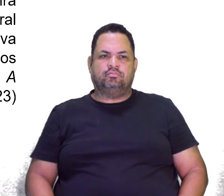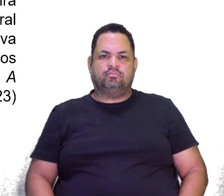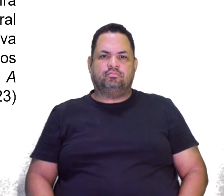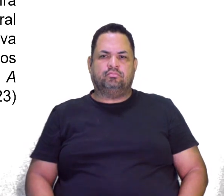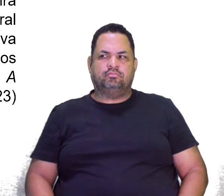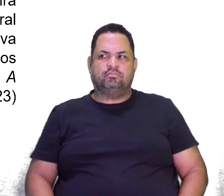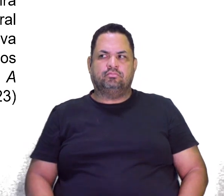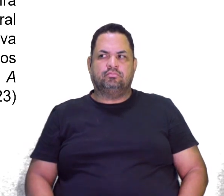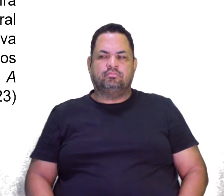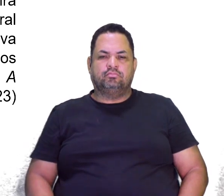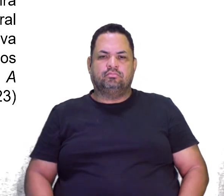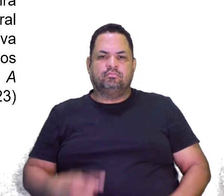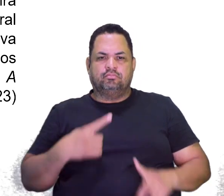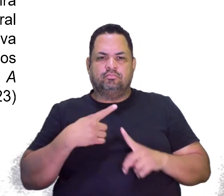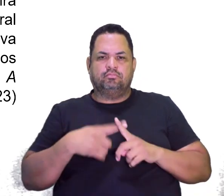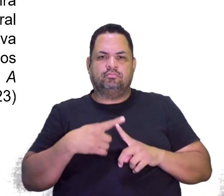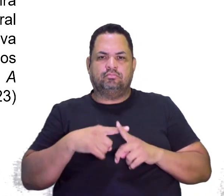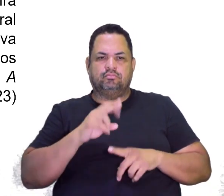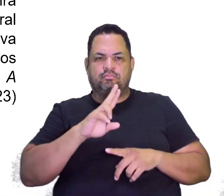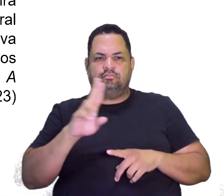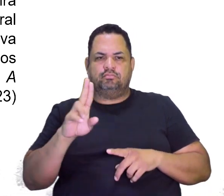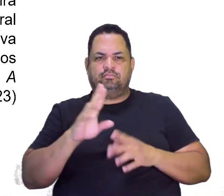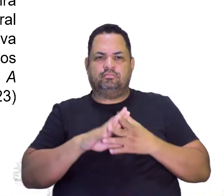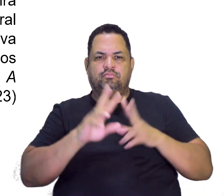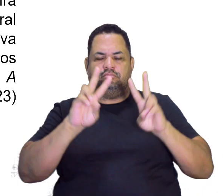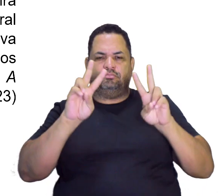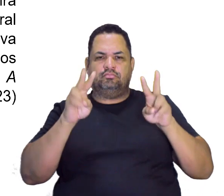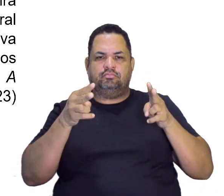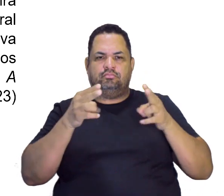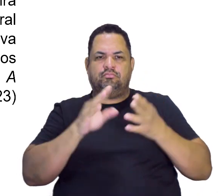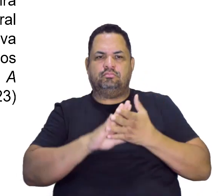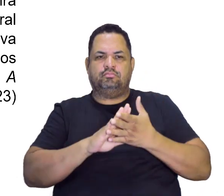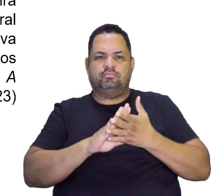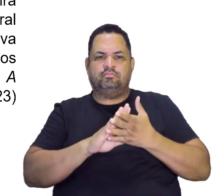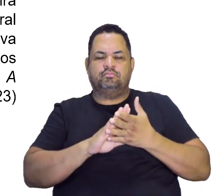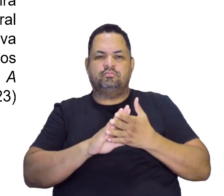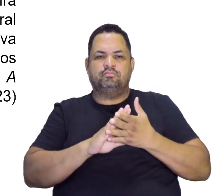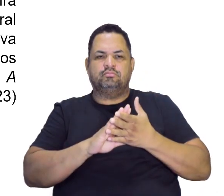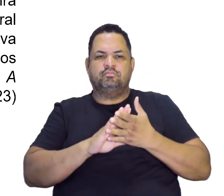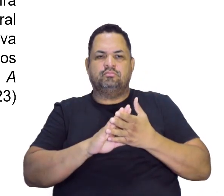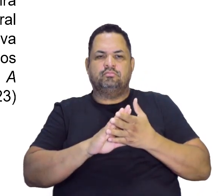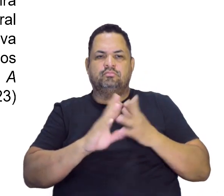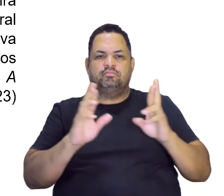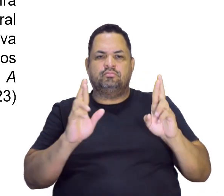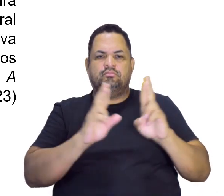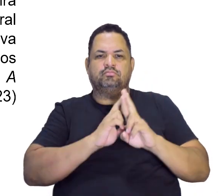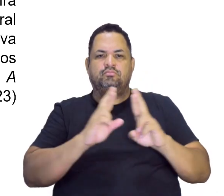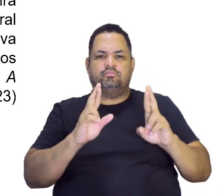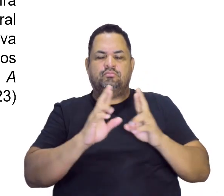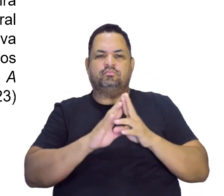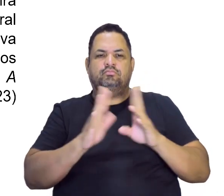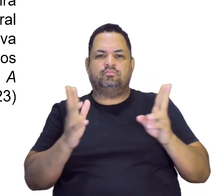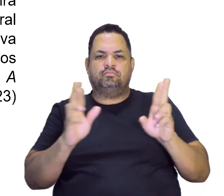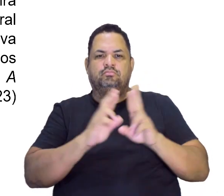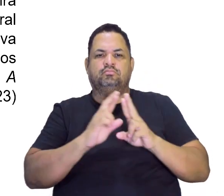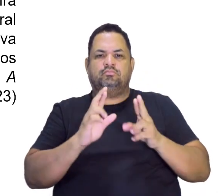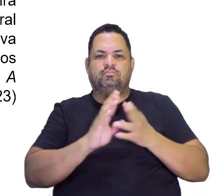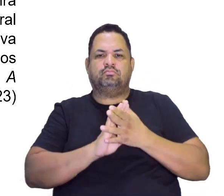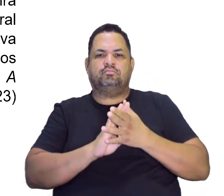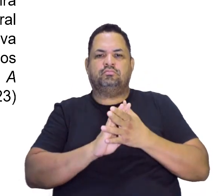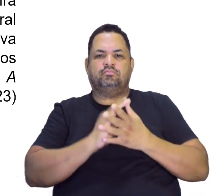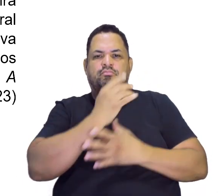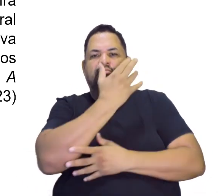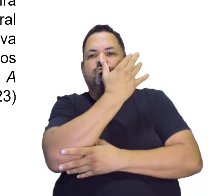é devido o título se refere né a ludo quer dizer se refere ao